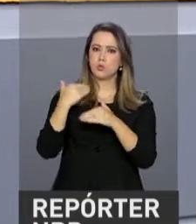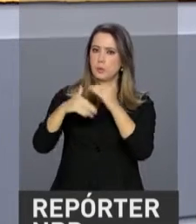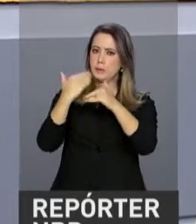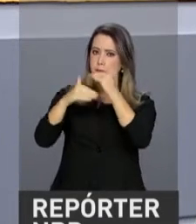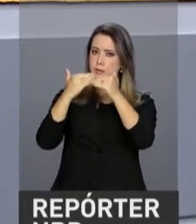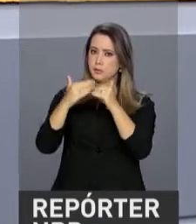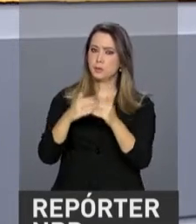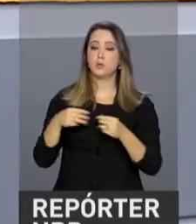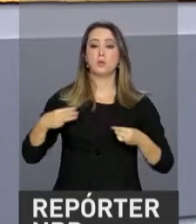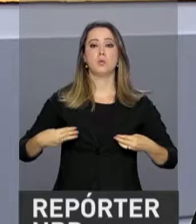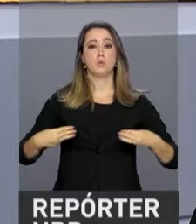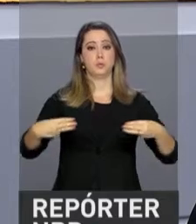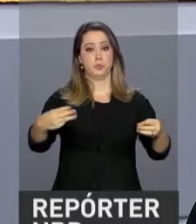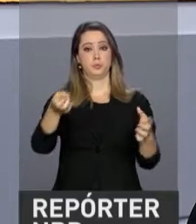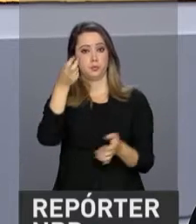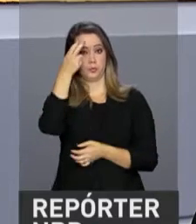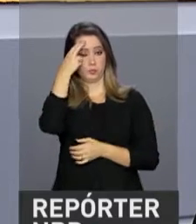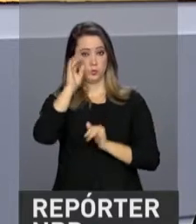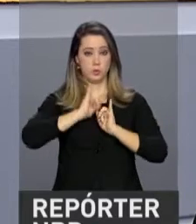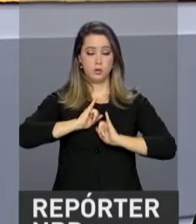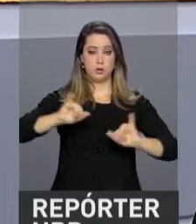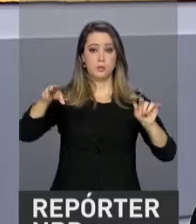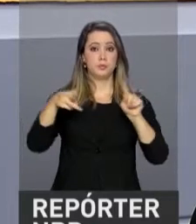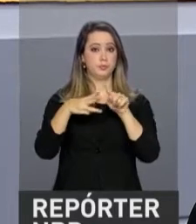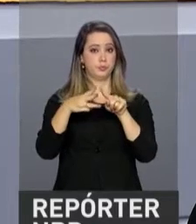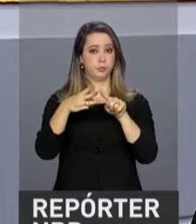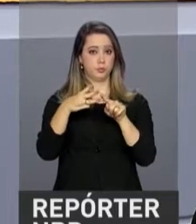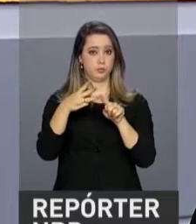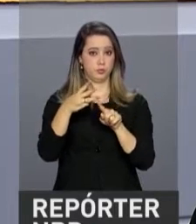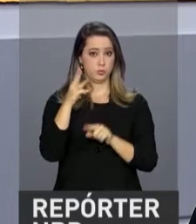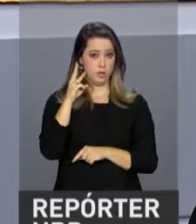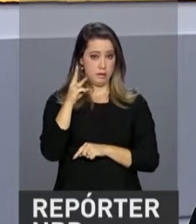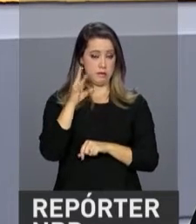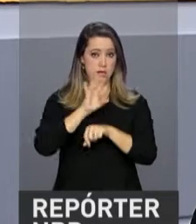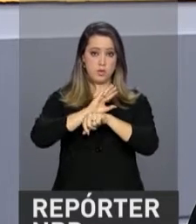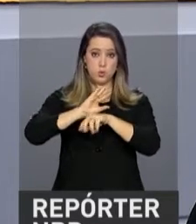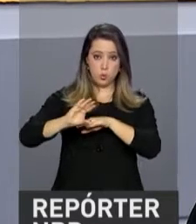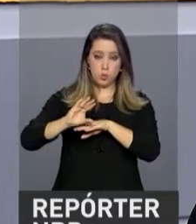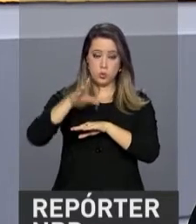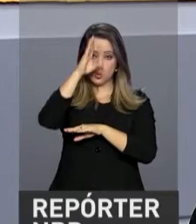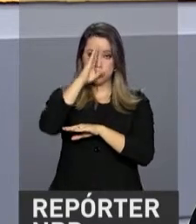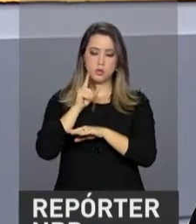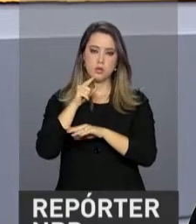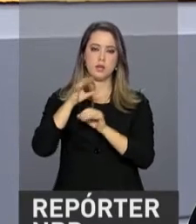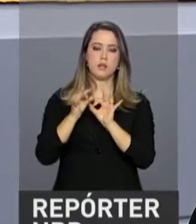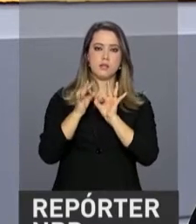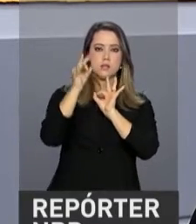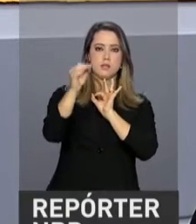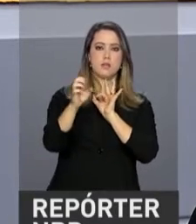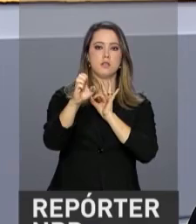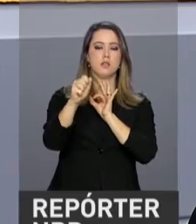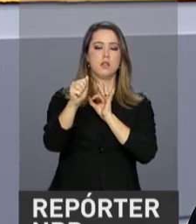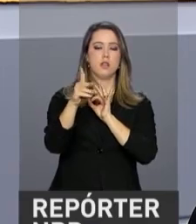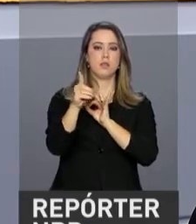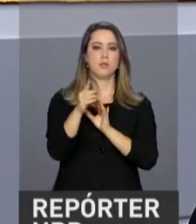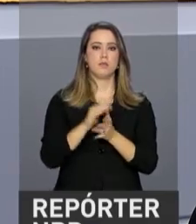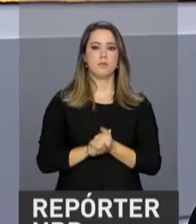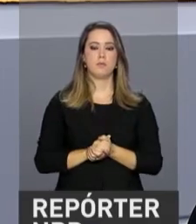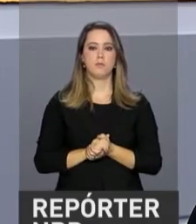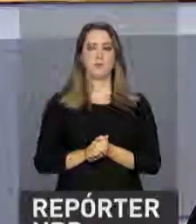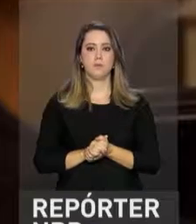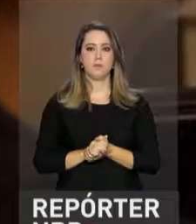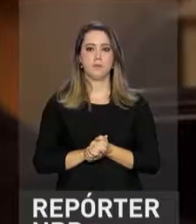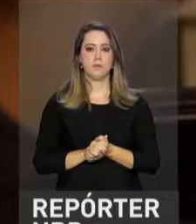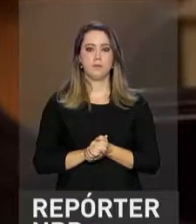alto potencial de crescimento o ministério da cultura lançou três cursos gratuitos na modalidade de ensino à distância